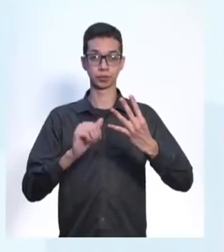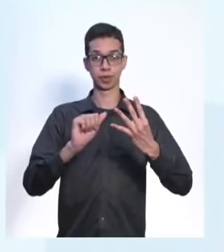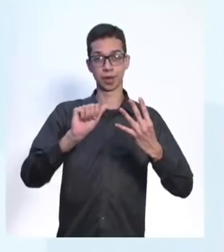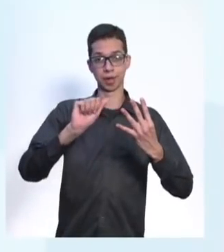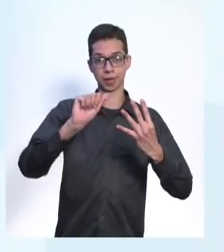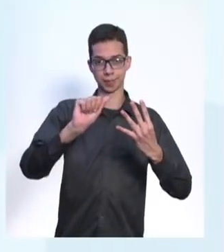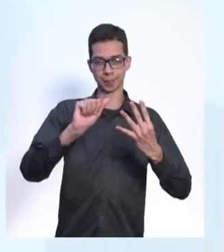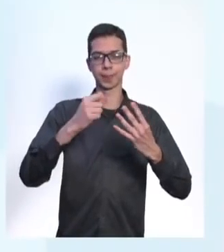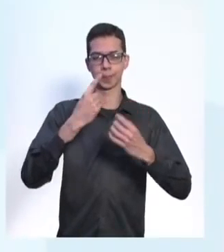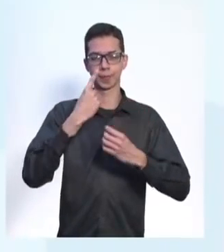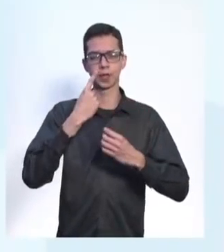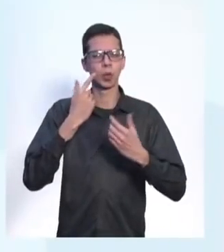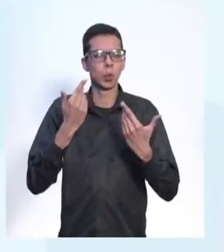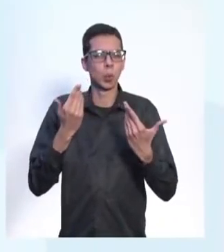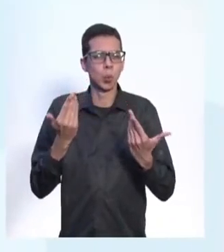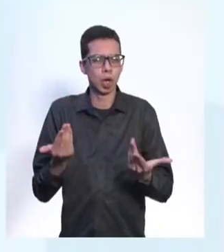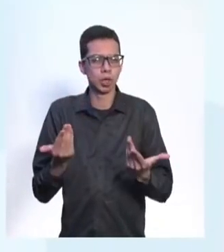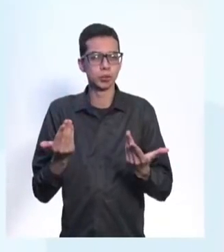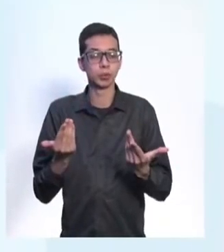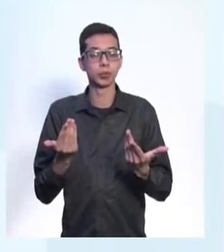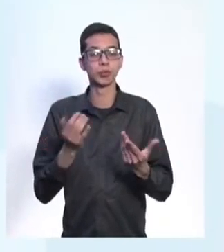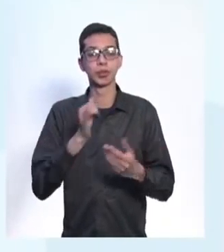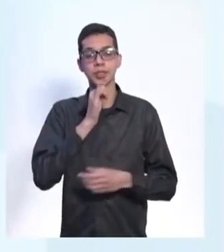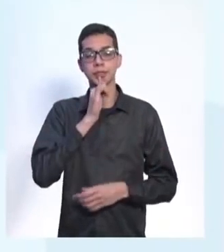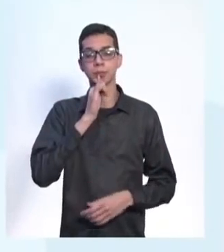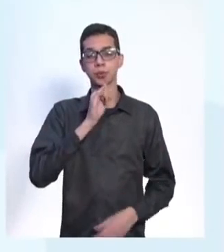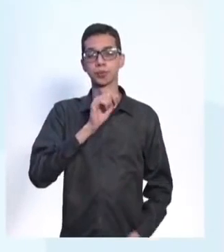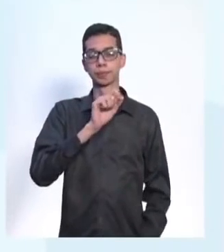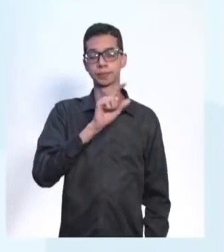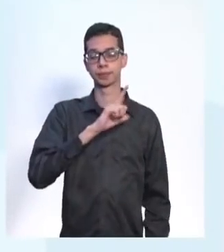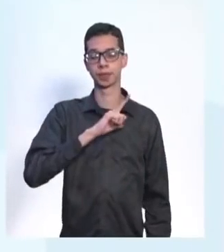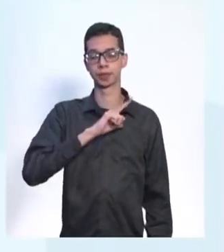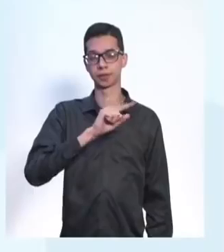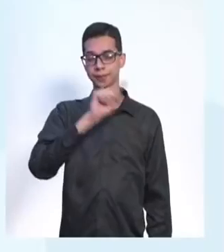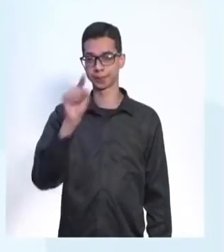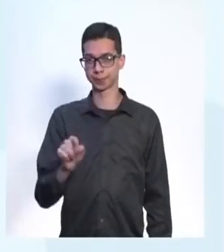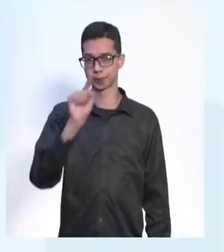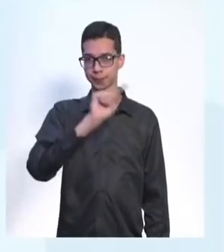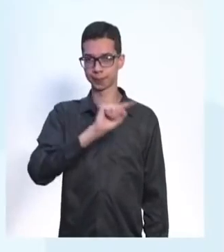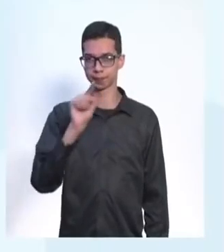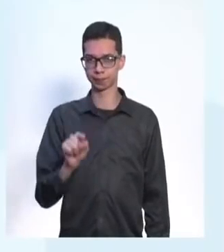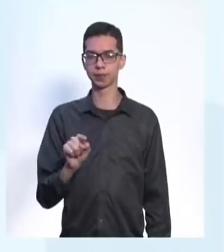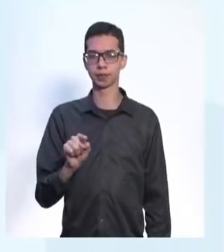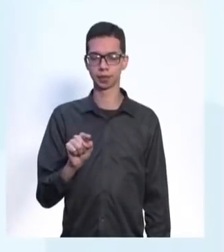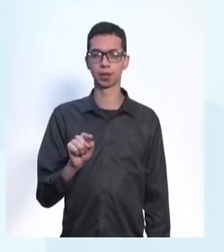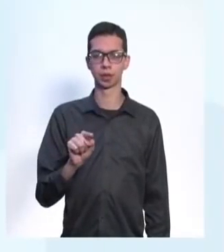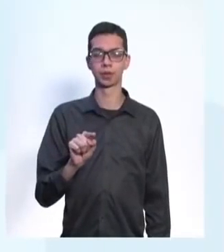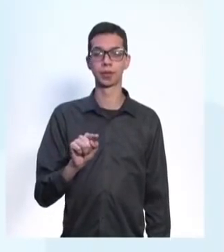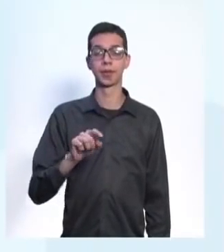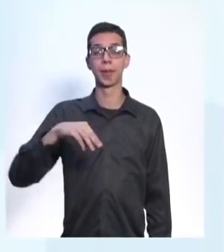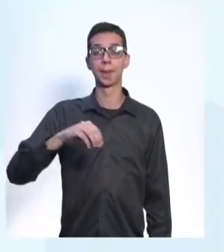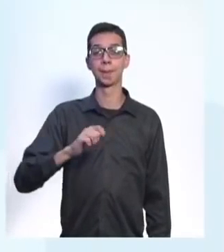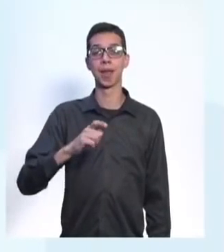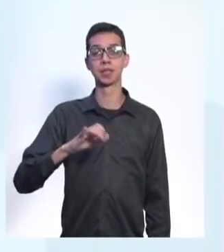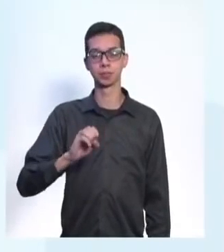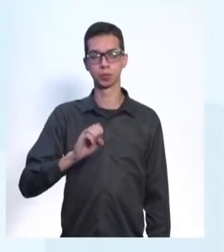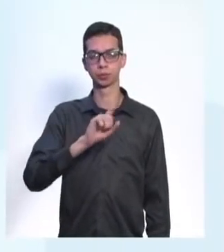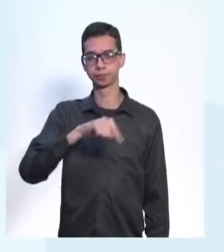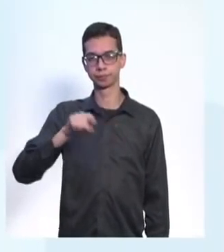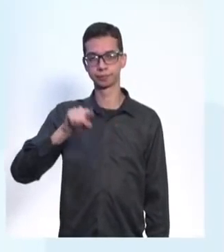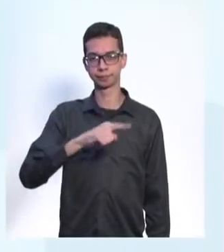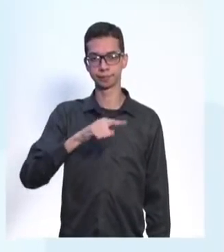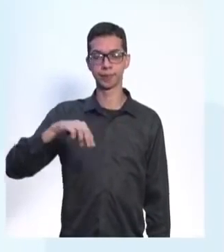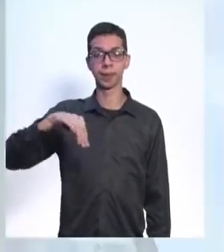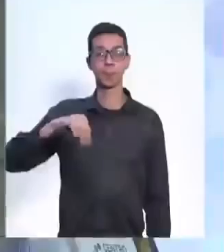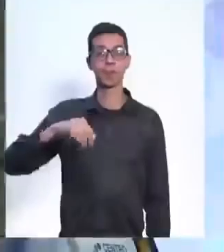mínimo. E quando a concavidade é voltada para baixo, ele é chamado ponto de máximo.